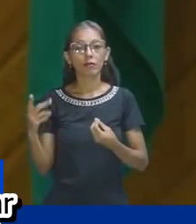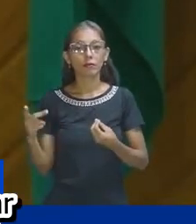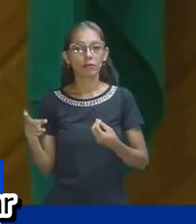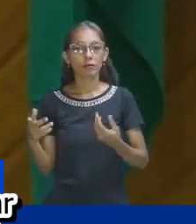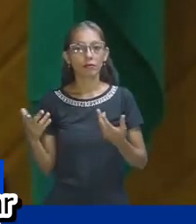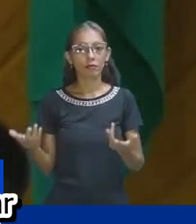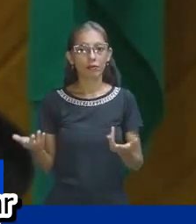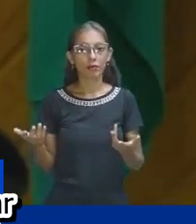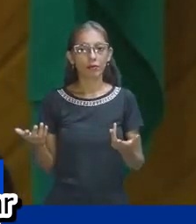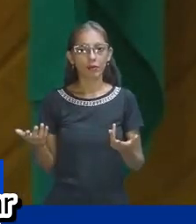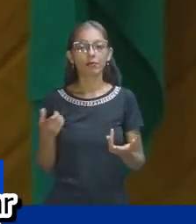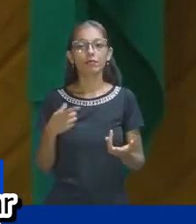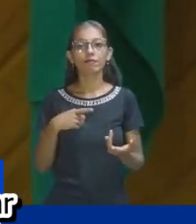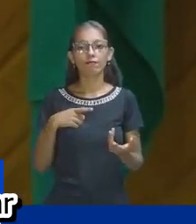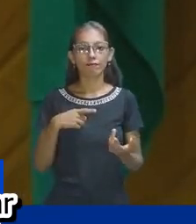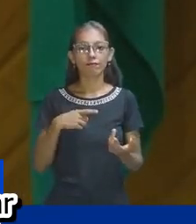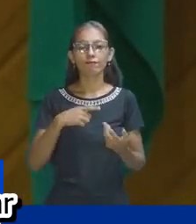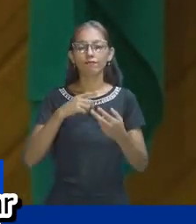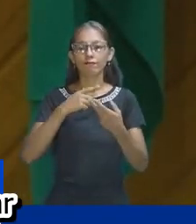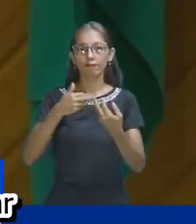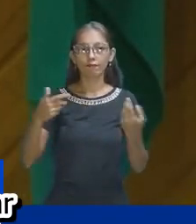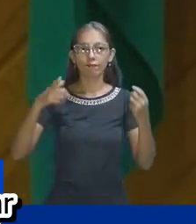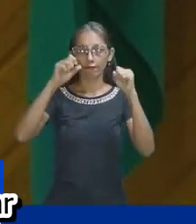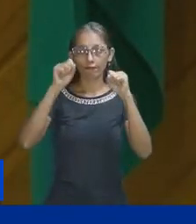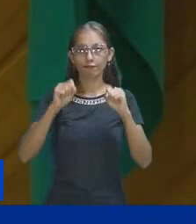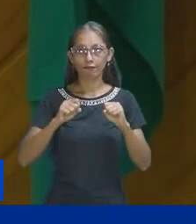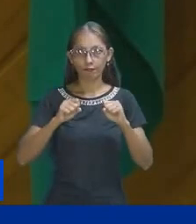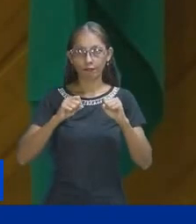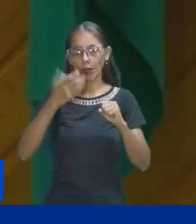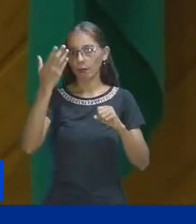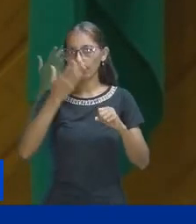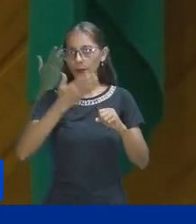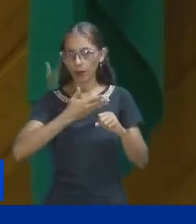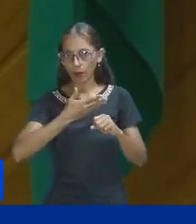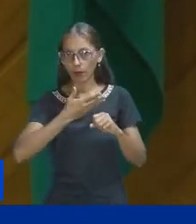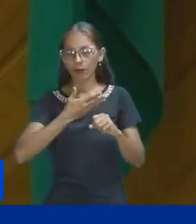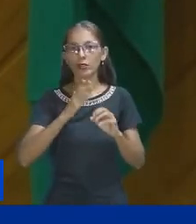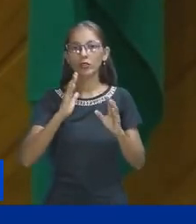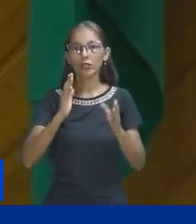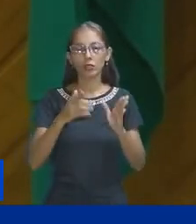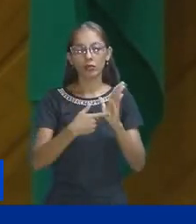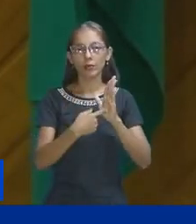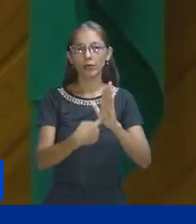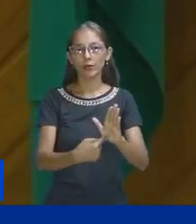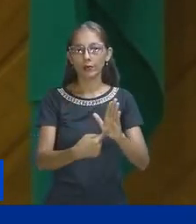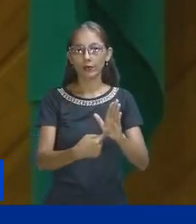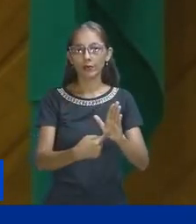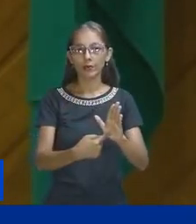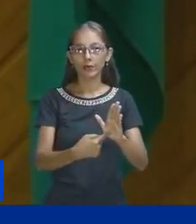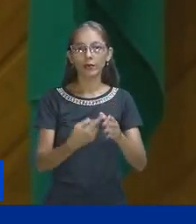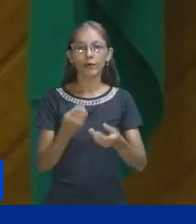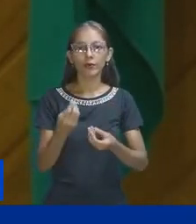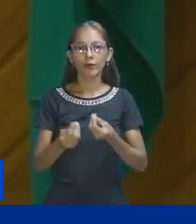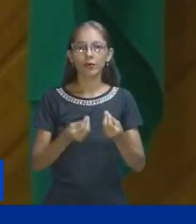basta se demonstrar a existência dos fatos para a sua caracterização, como já realizado, tem-se como